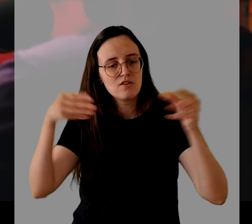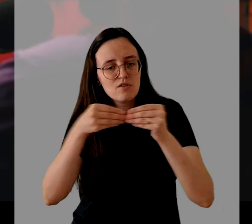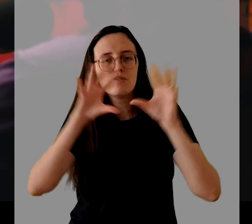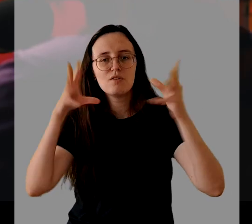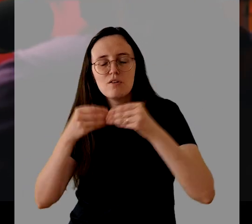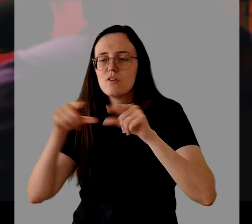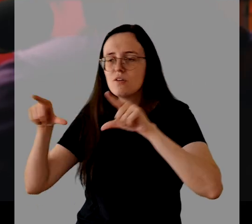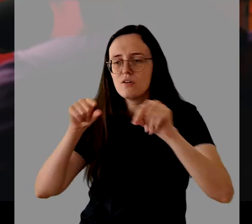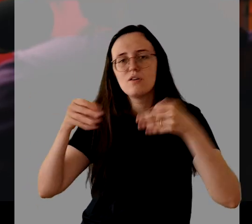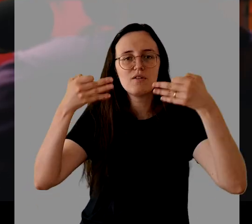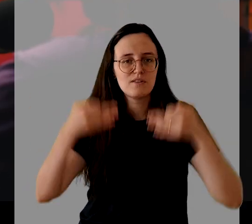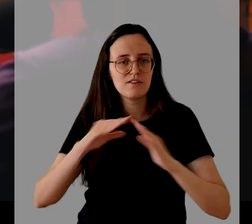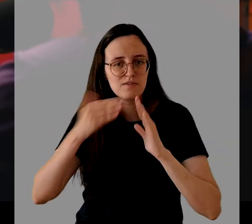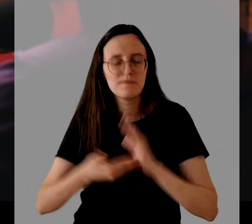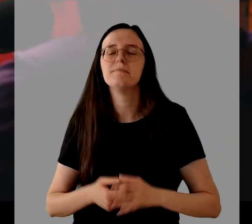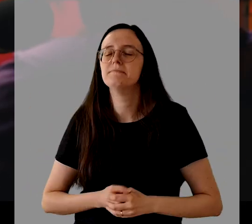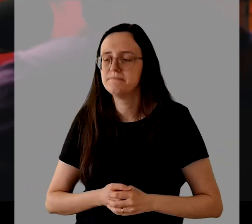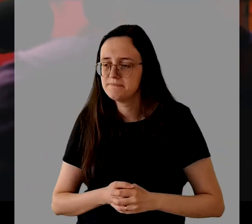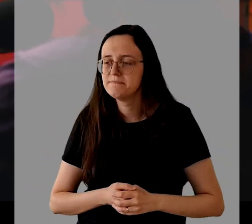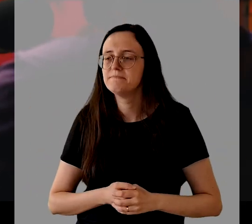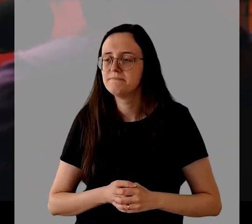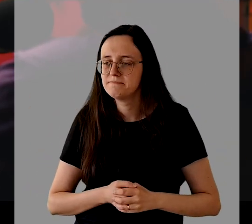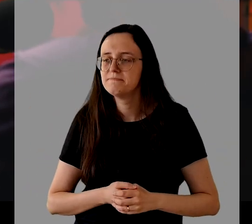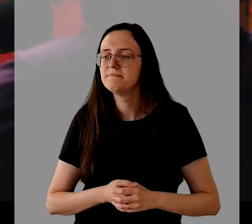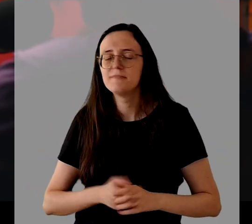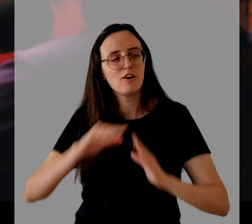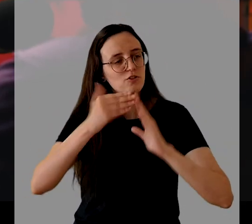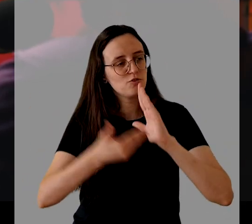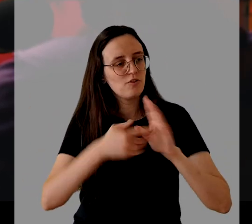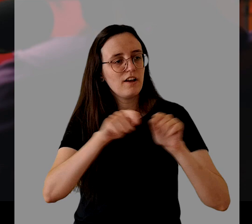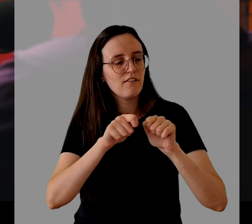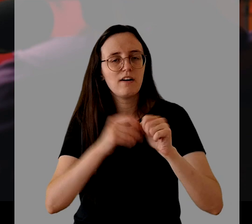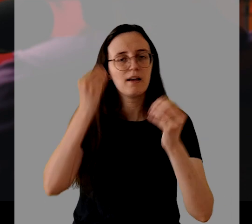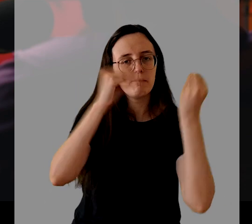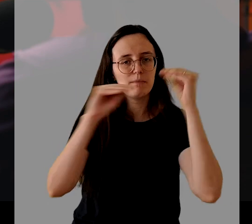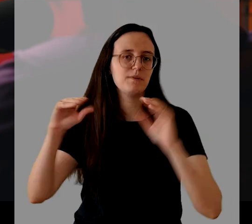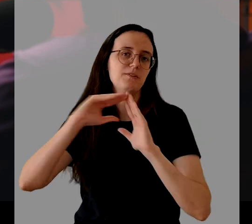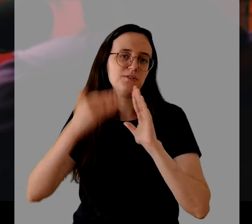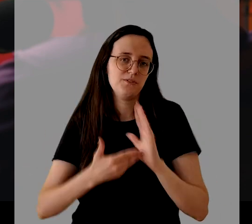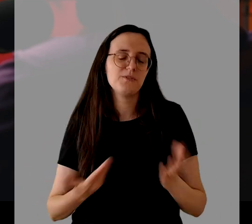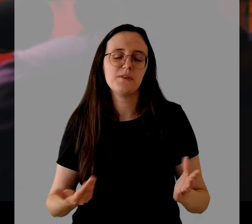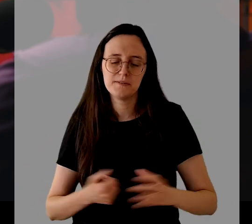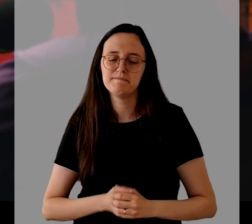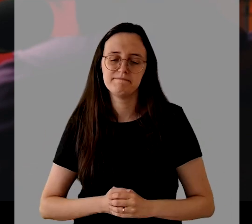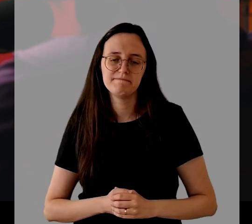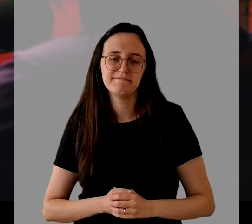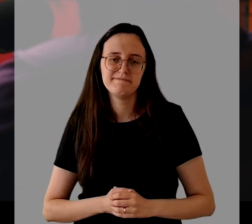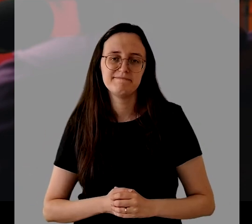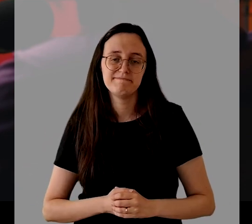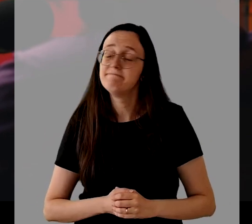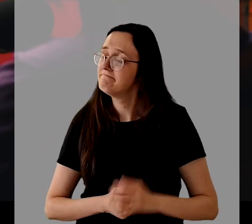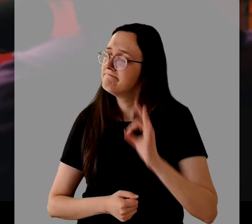vai juntando, fazendo essa escolha. Isso. Do que você vai estar utilizando ali, montando tudo, né? Pegando tudo